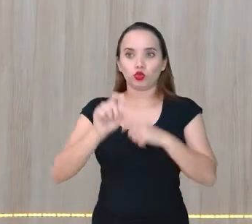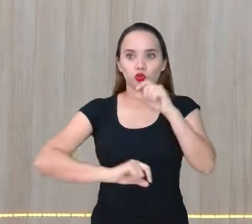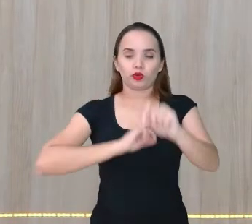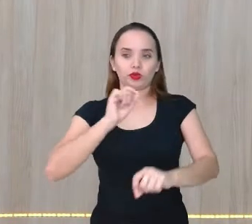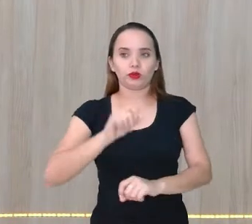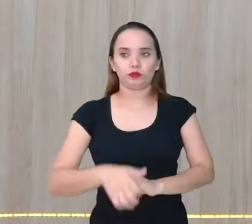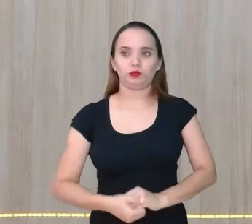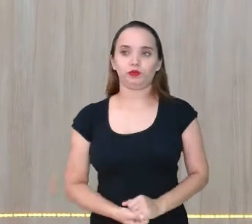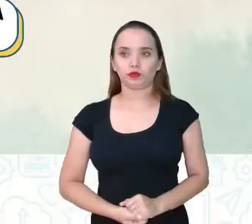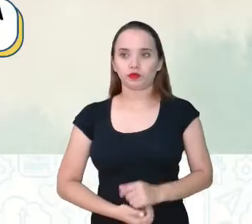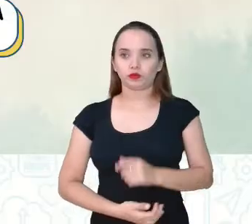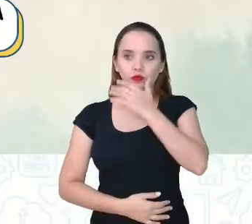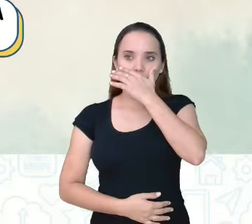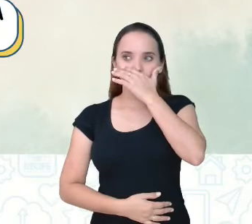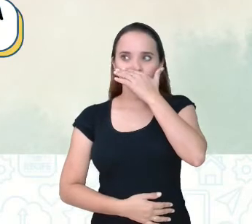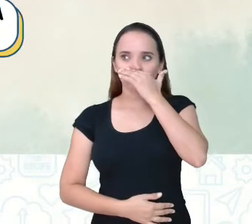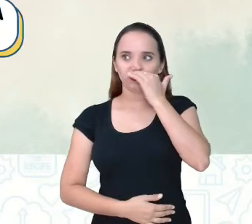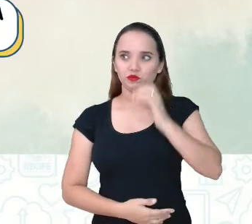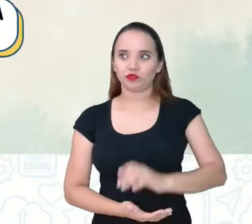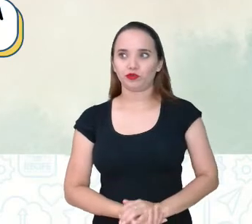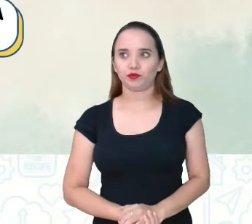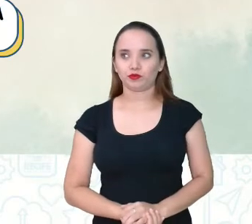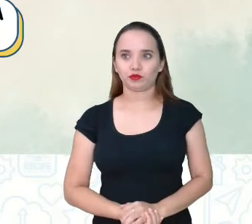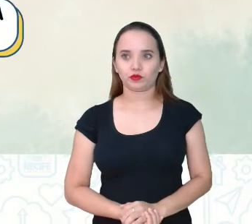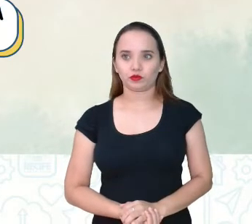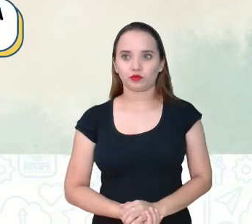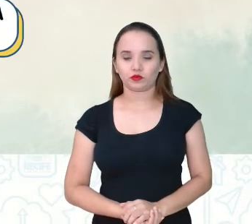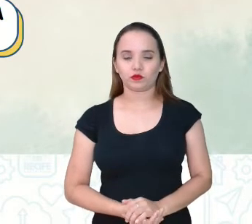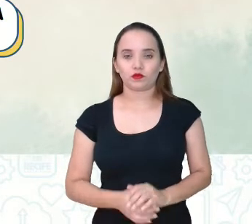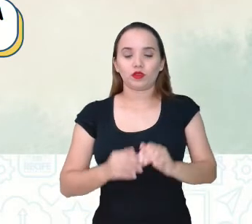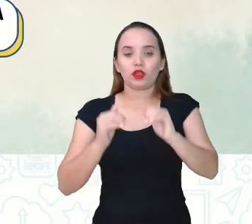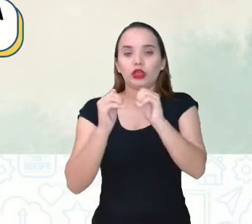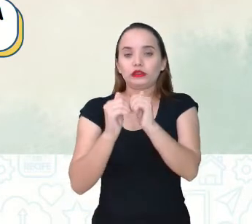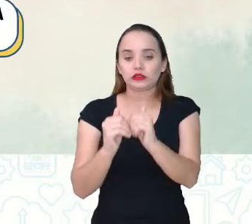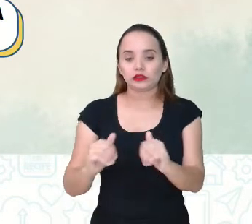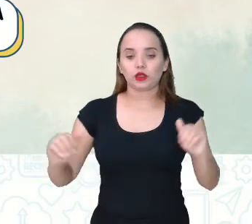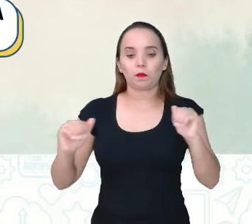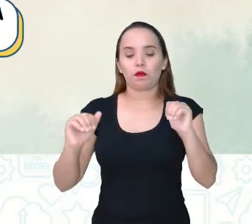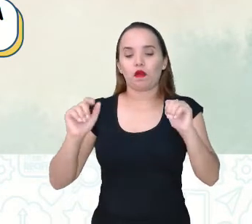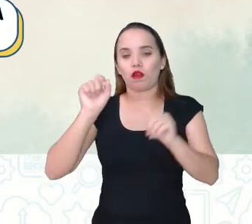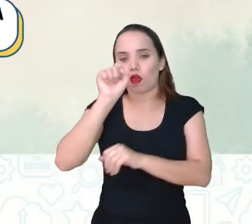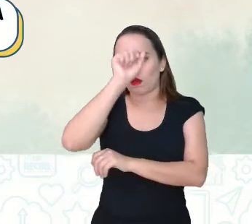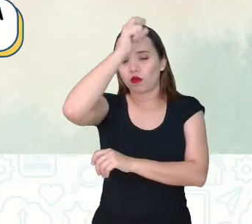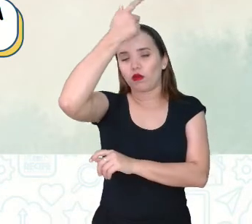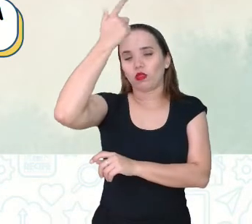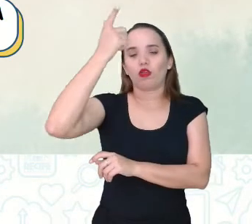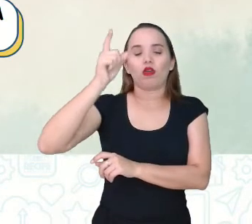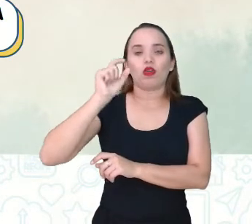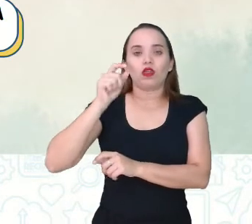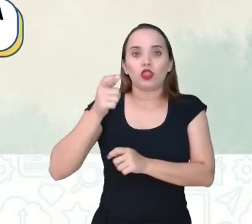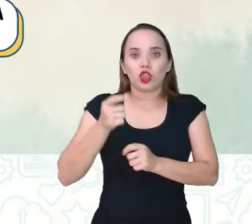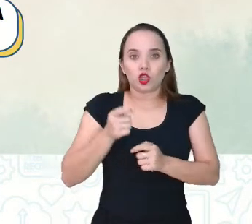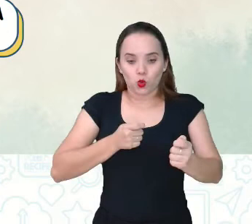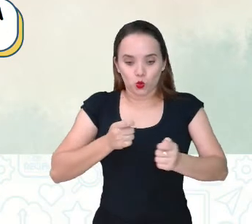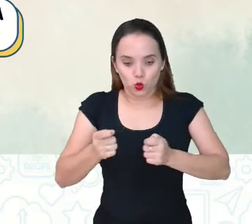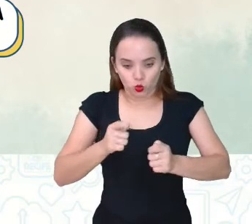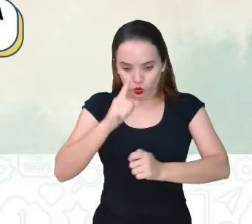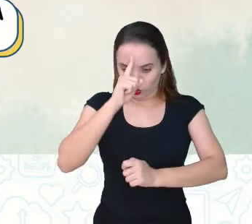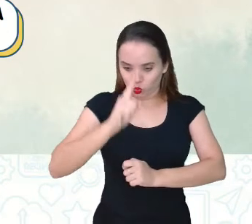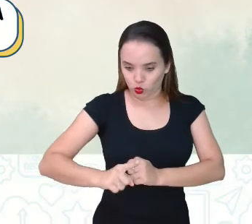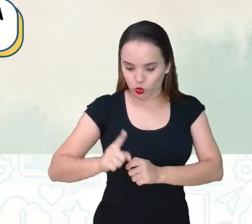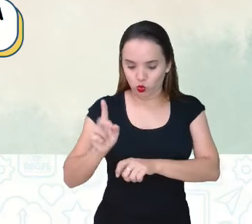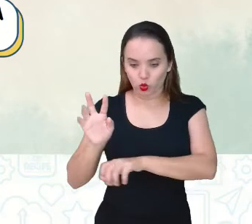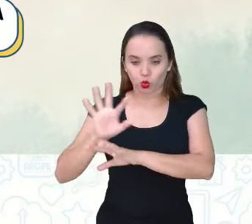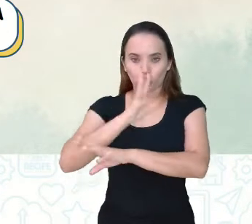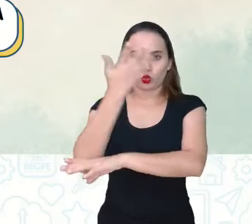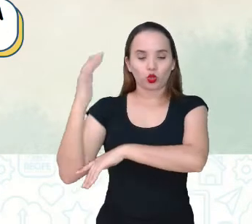seguinte, vejam aí no slide, é afastar a ideia de dominação da natureza e vislumbrar uma